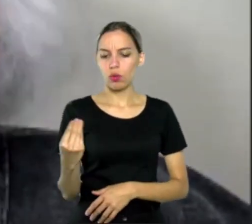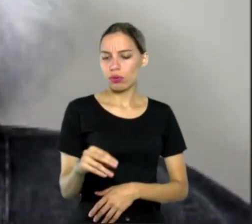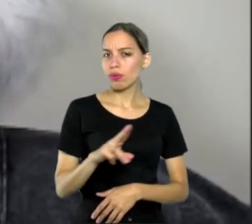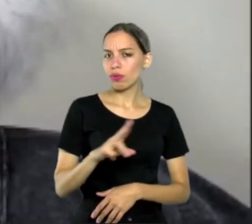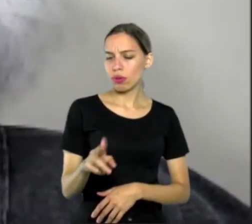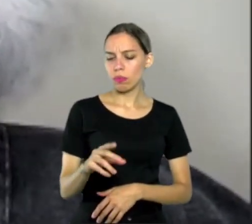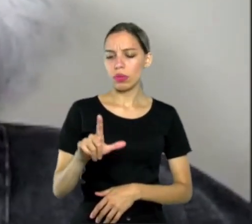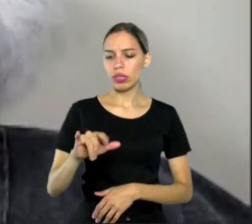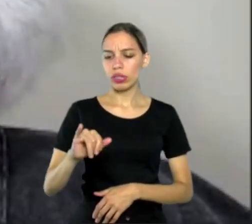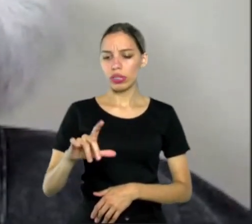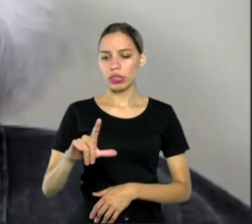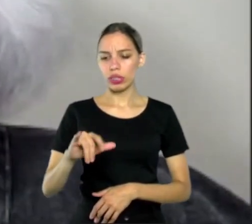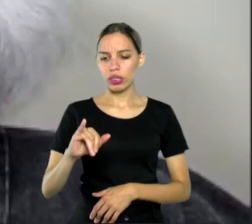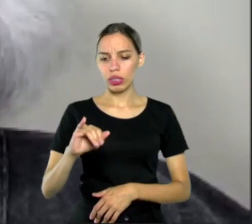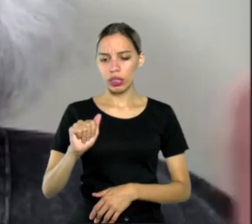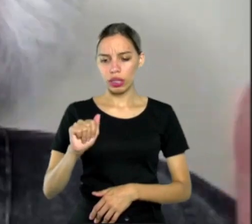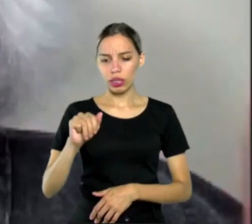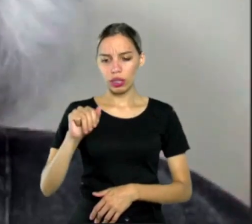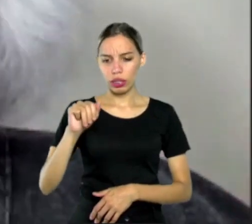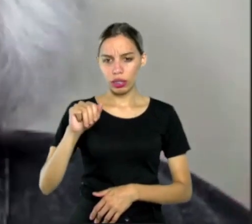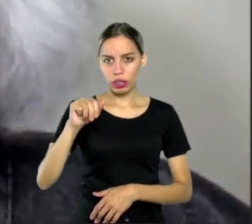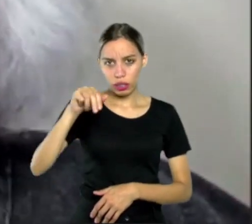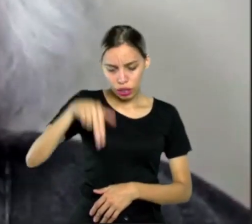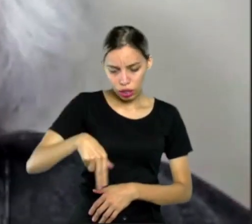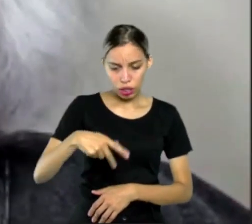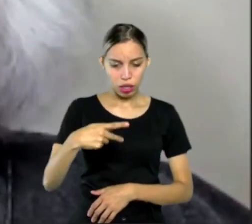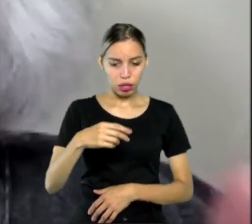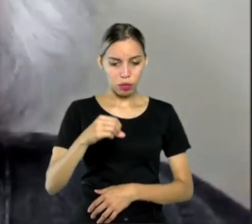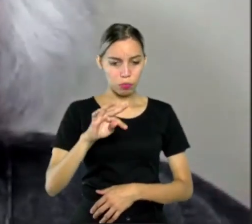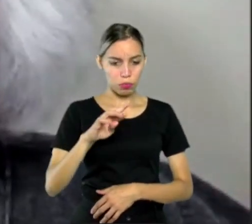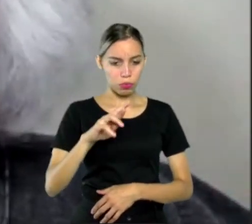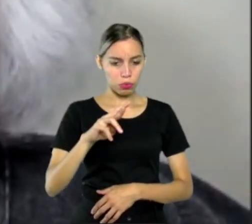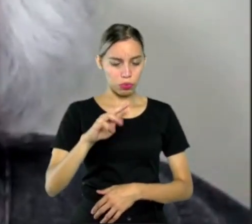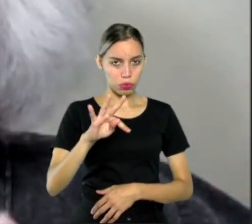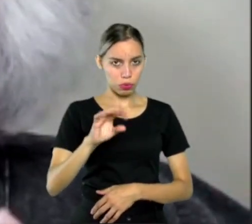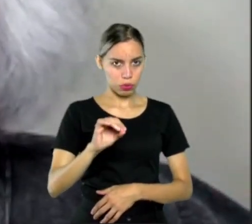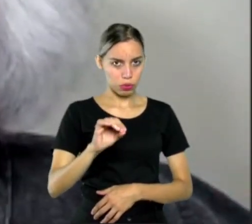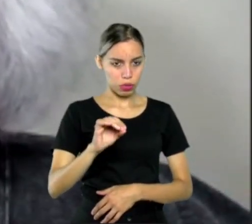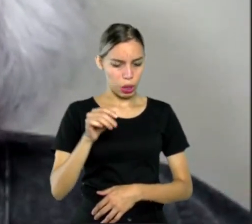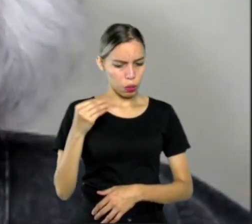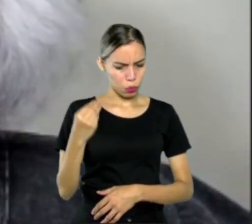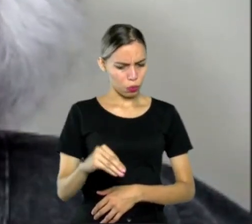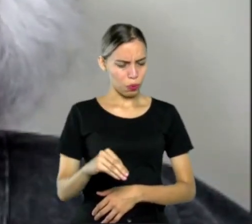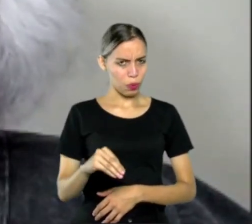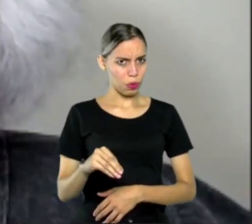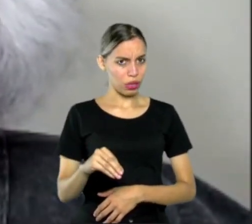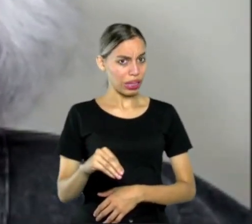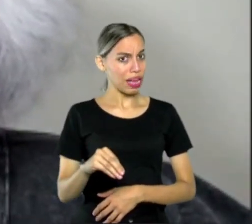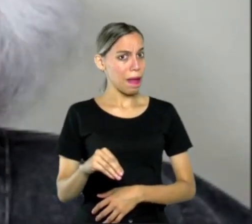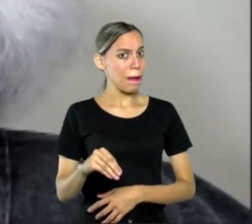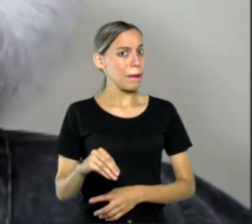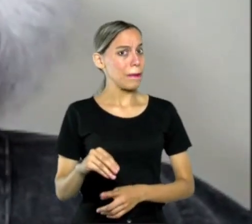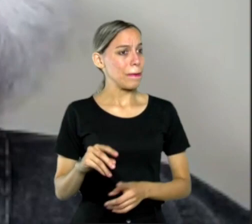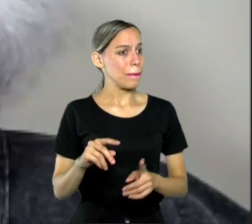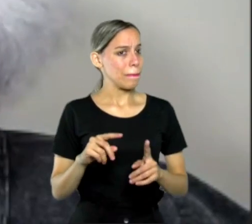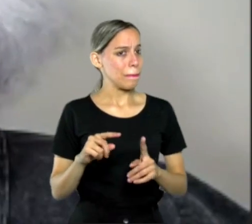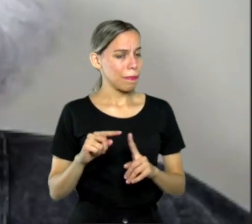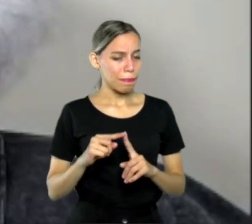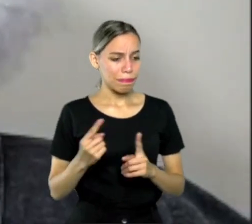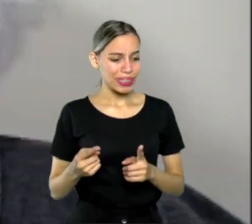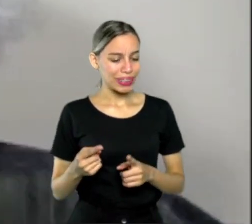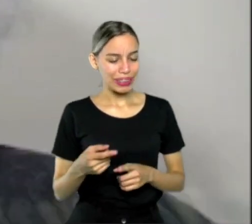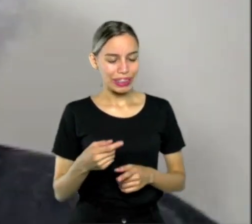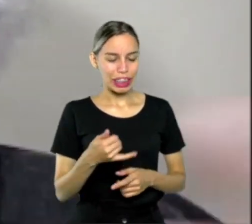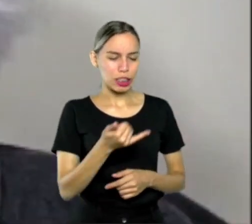ela falou, agora eu vou corrigir e tal, mas eu ando até hoje nas exposições, onde eu levo o quadro, eu levo o seu poema.